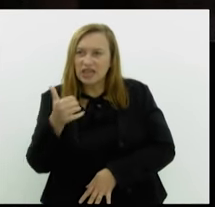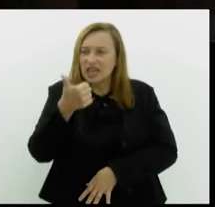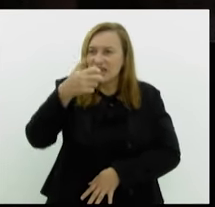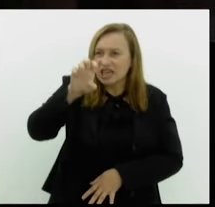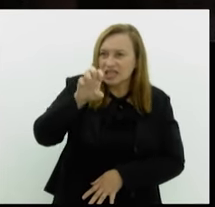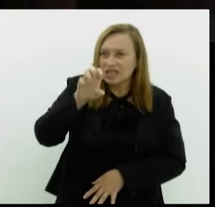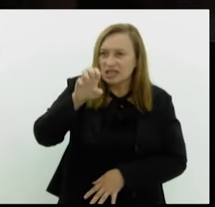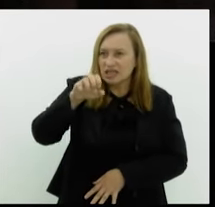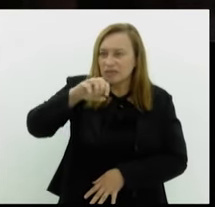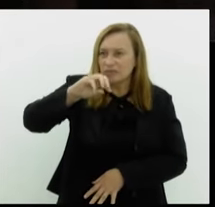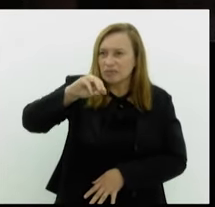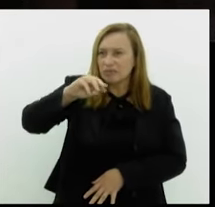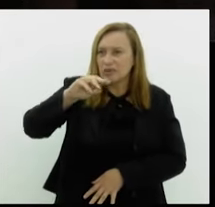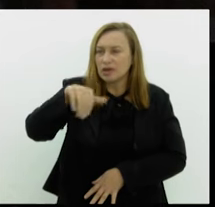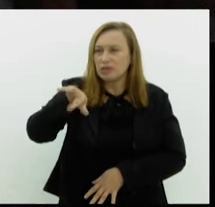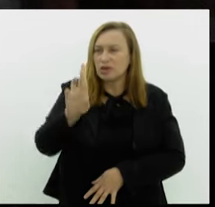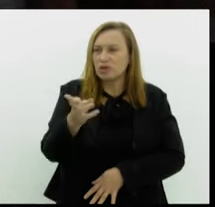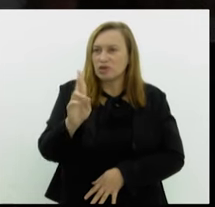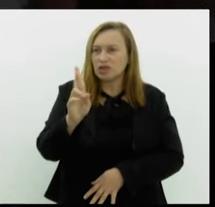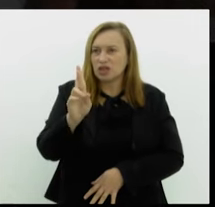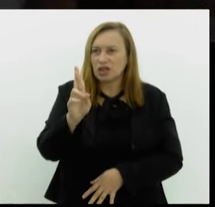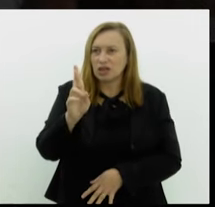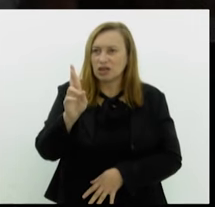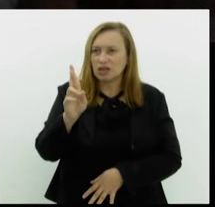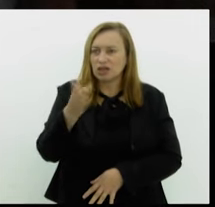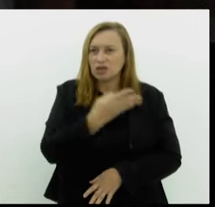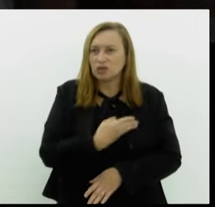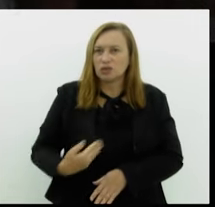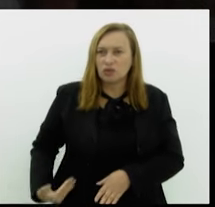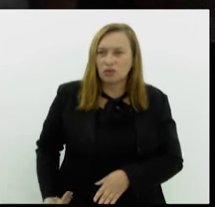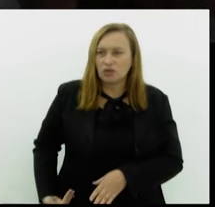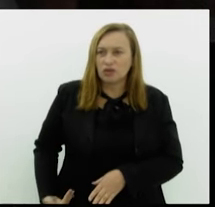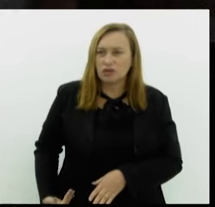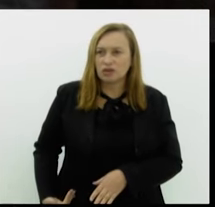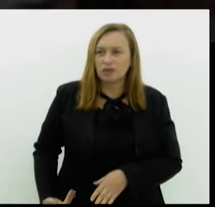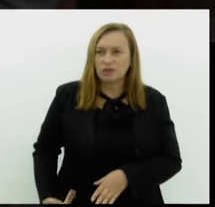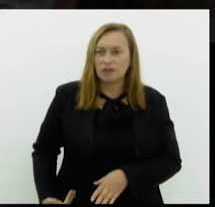de reais no bolso do governo petista.